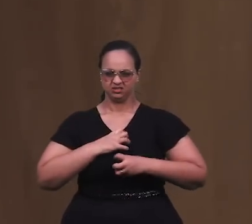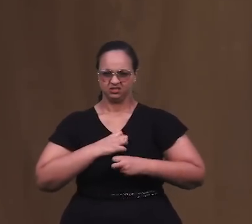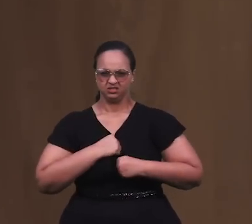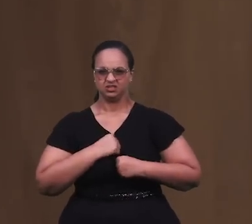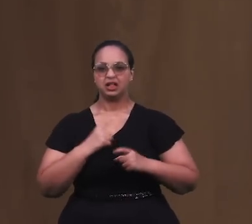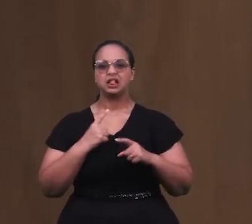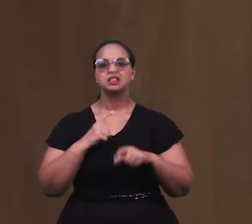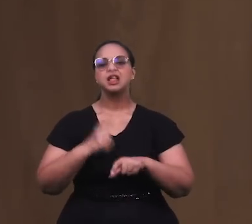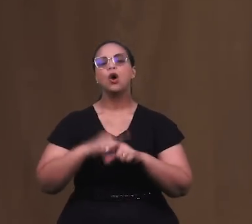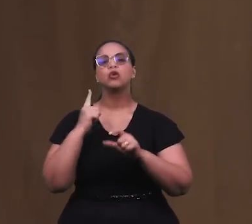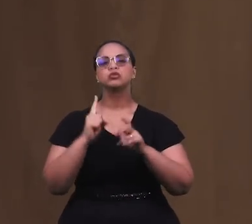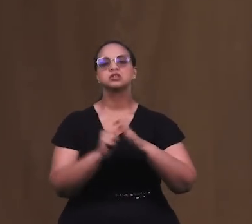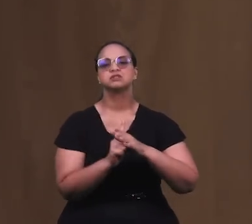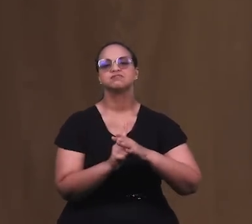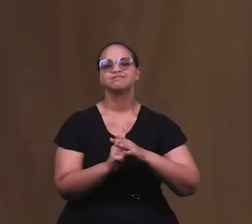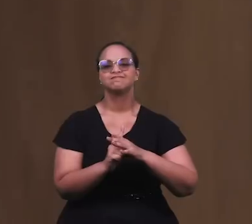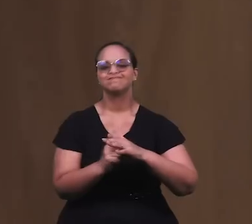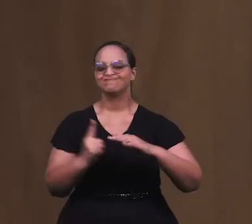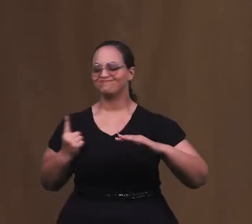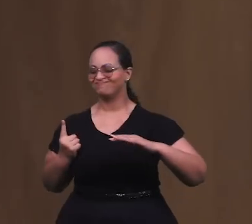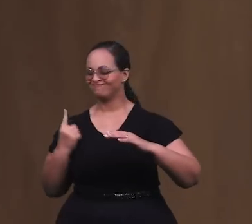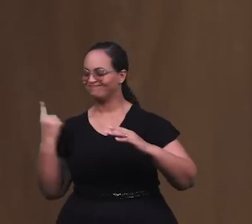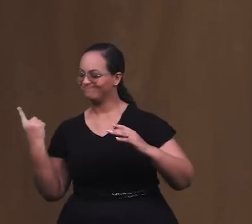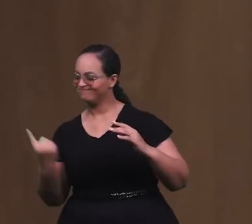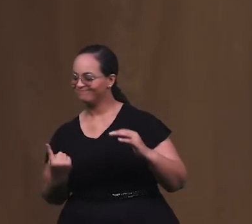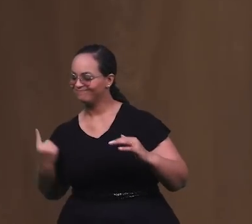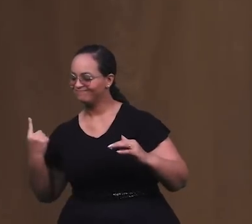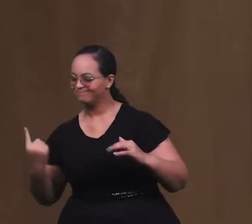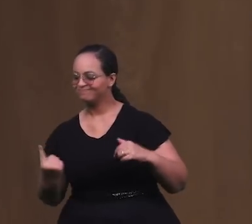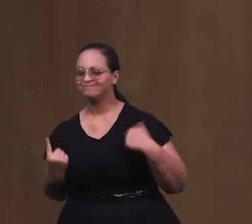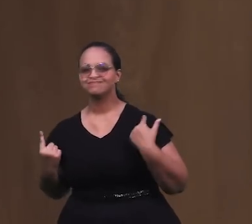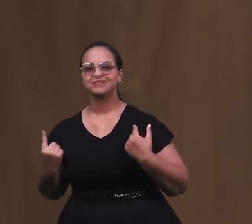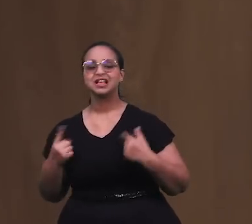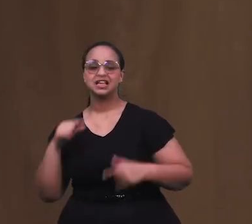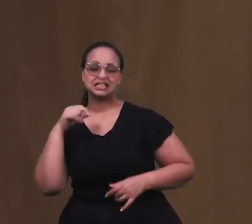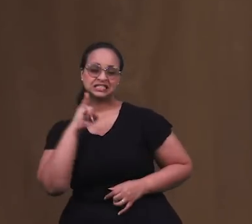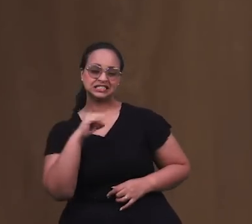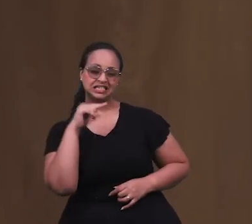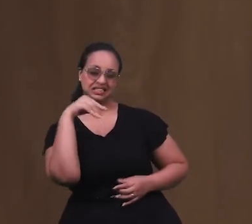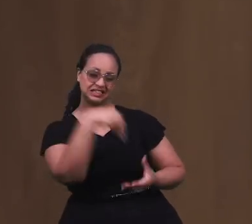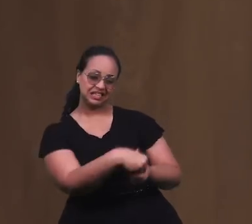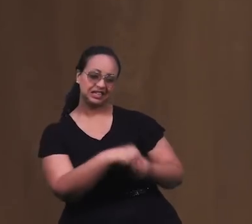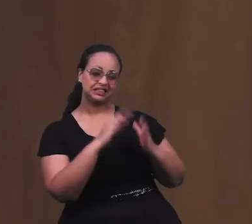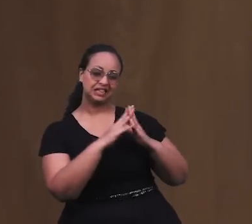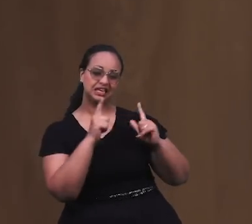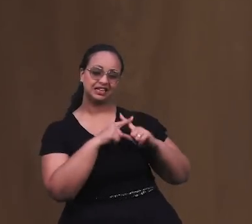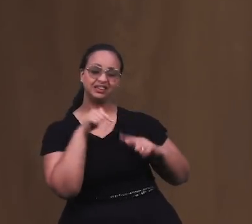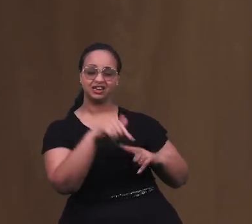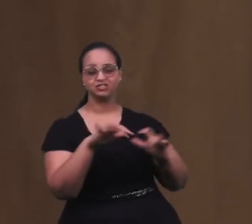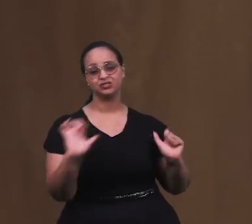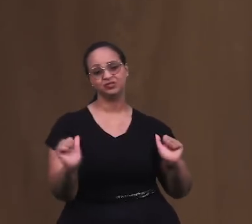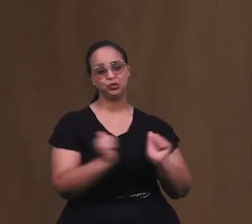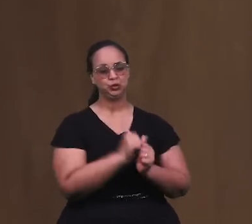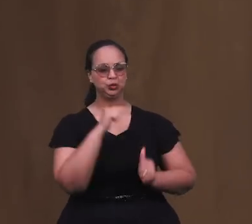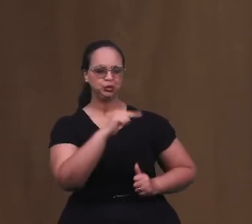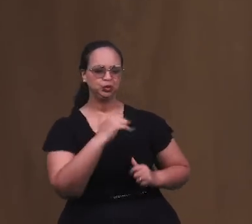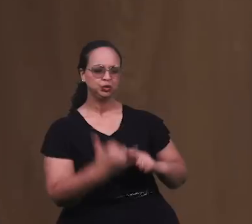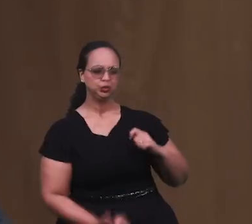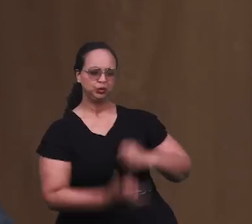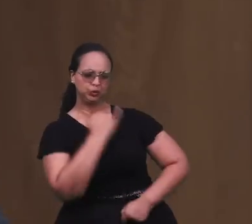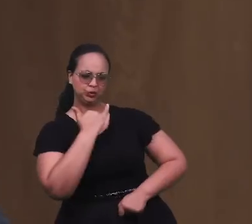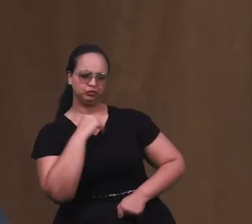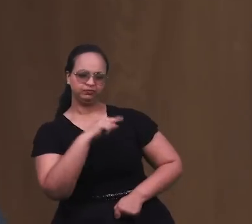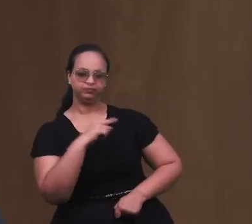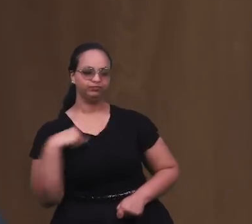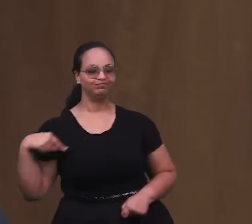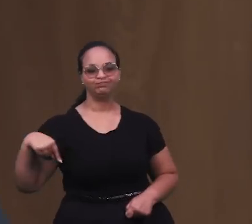nos isolamos. Às vezes você tem uma mágoa, uma pessoa da igreja, por exemplo, que pode acontecer. Aí você não